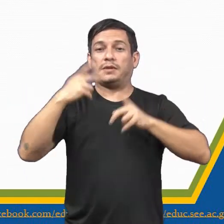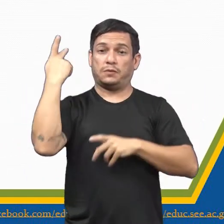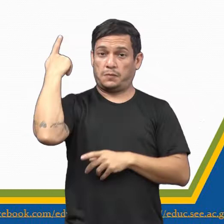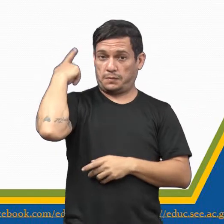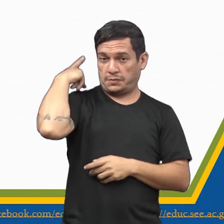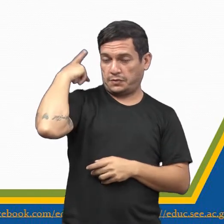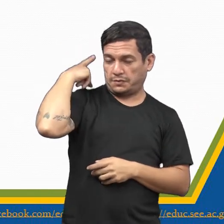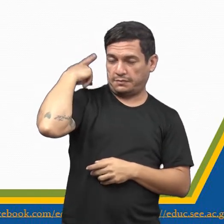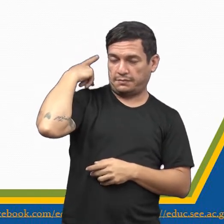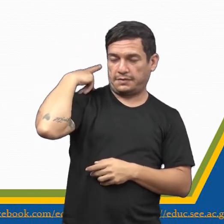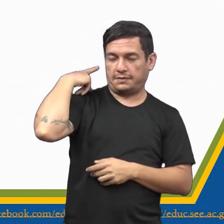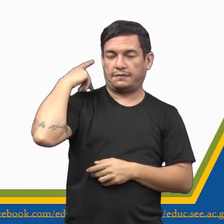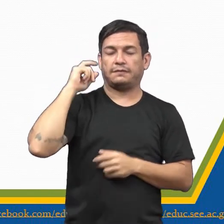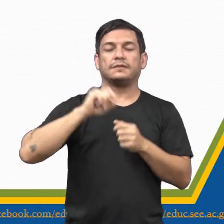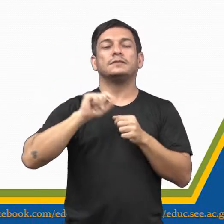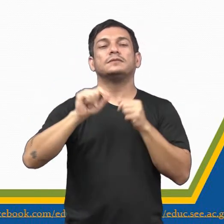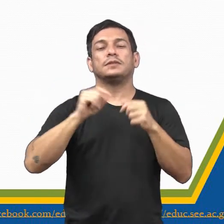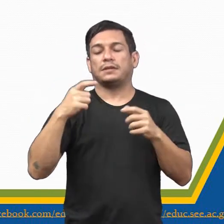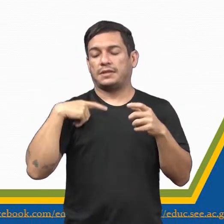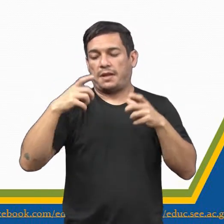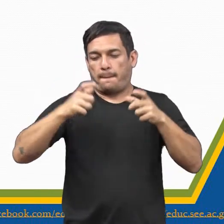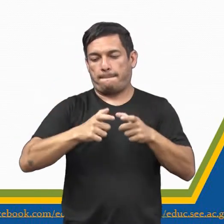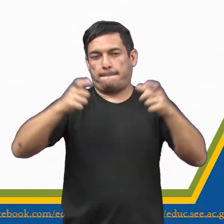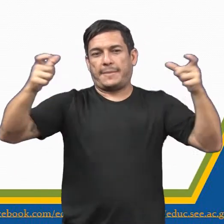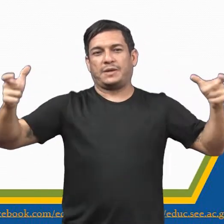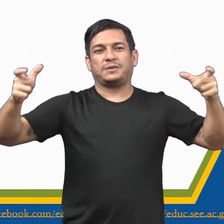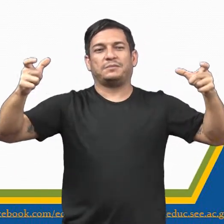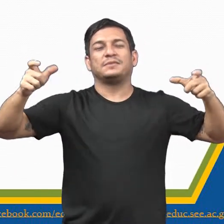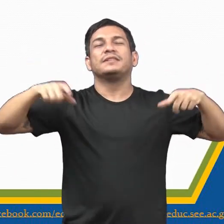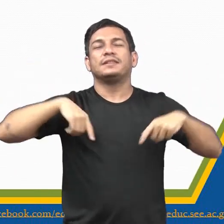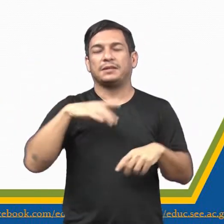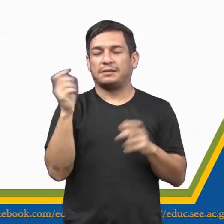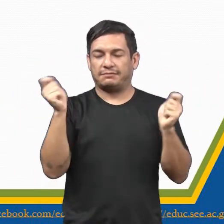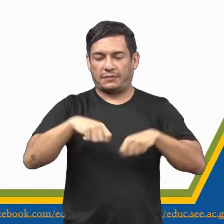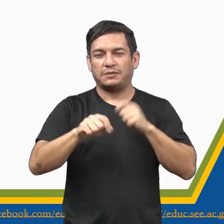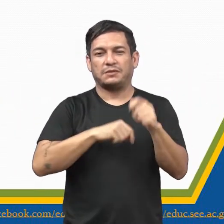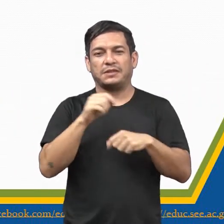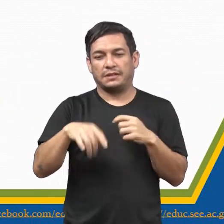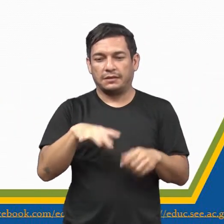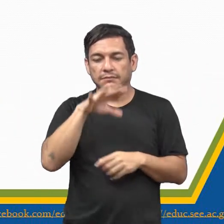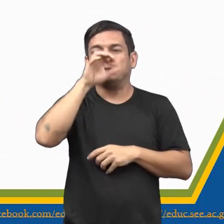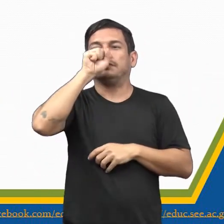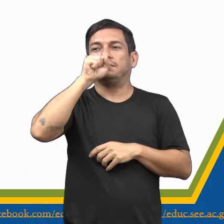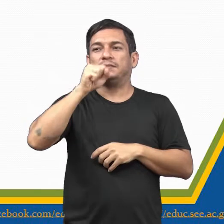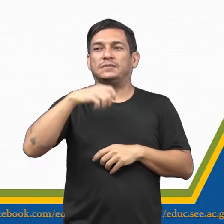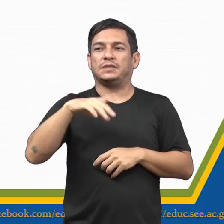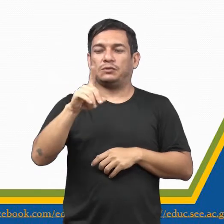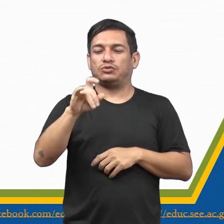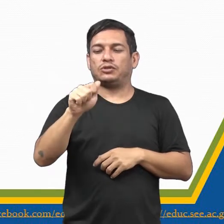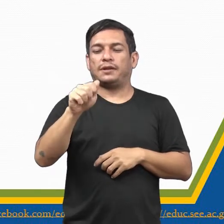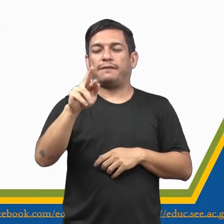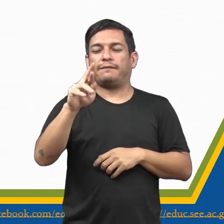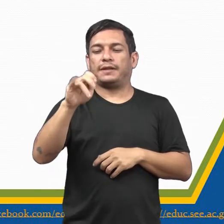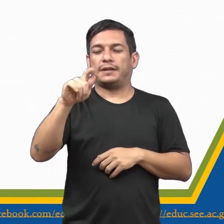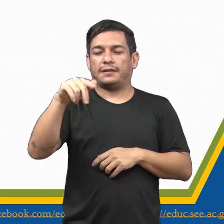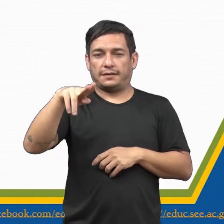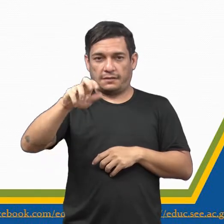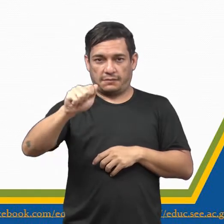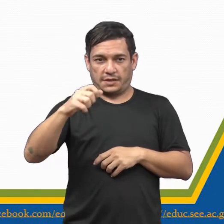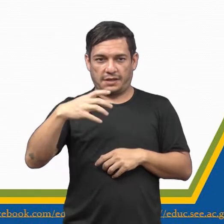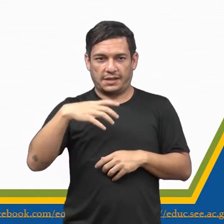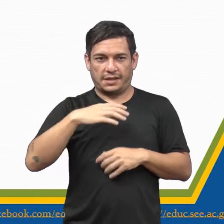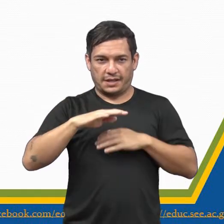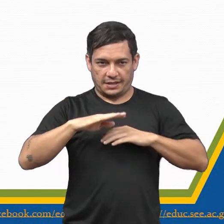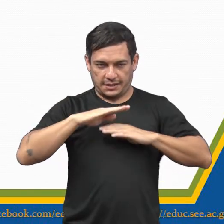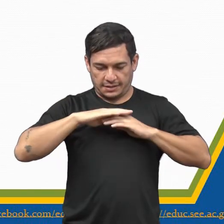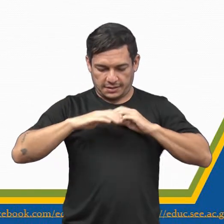pulmão ele fica maior para que ele possa receber o ar. E o diafragma ele se contrai, ou seja, ele se move